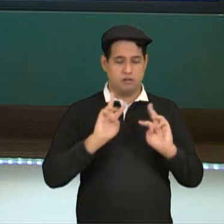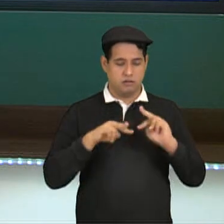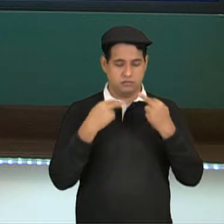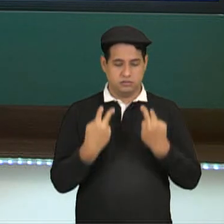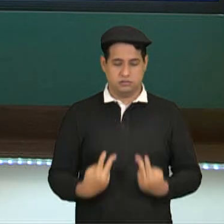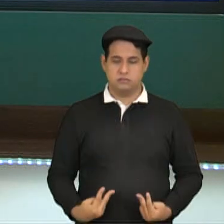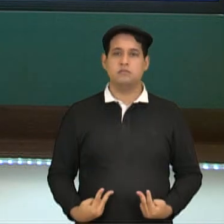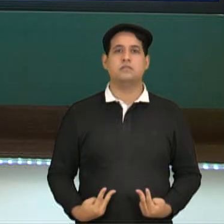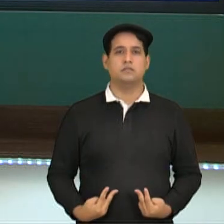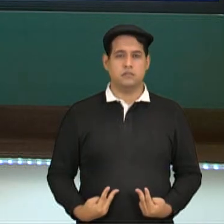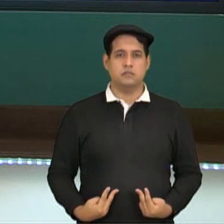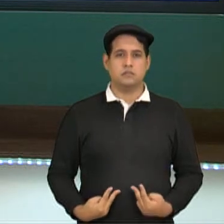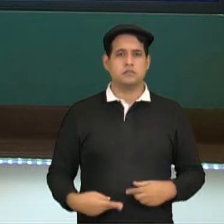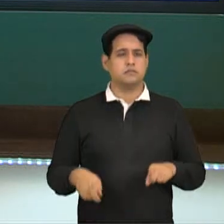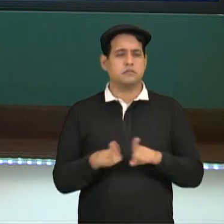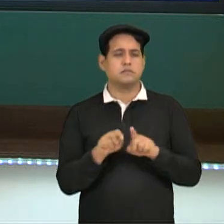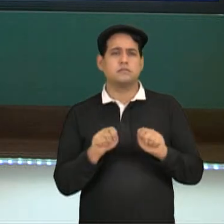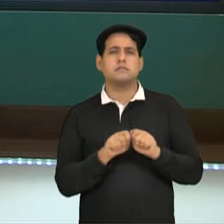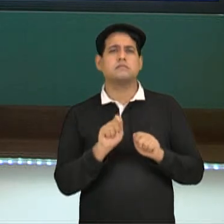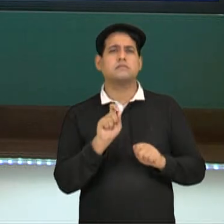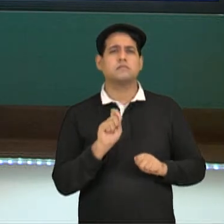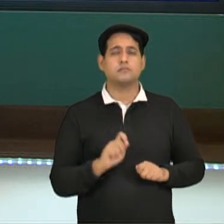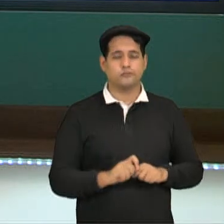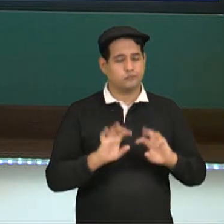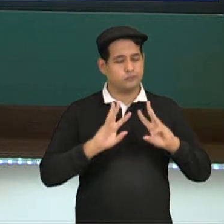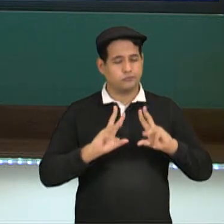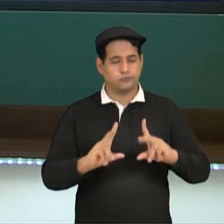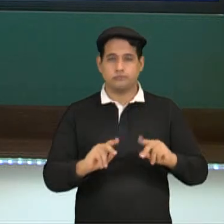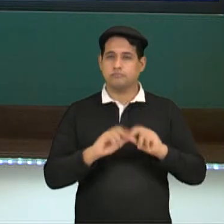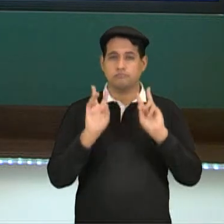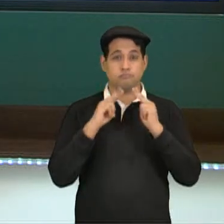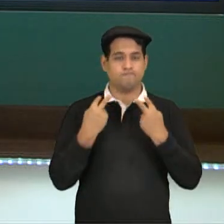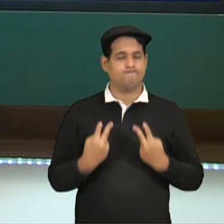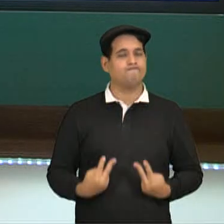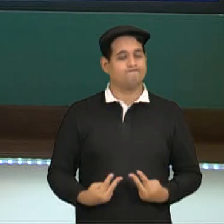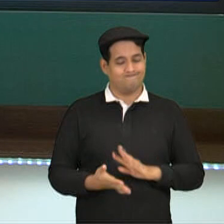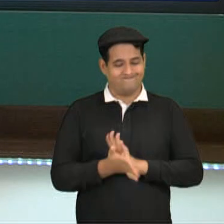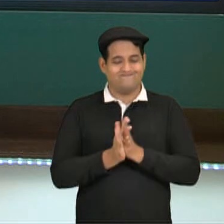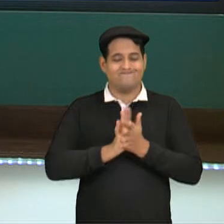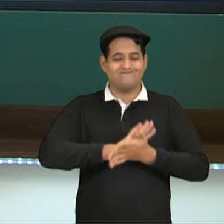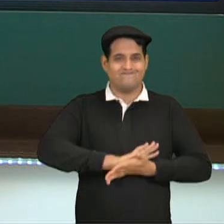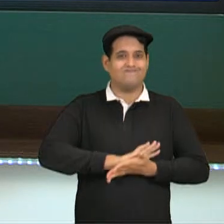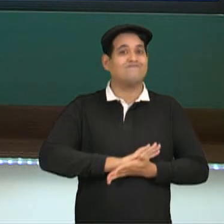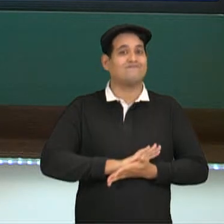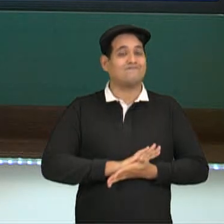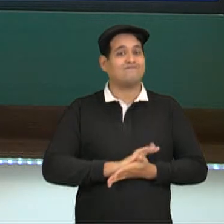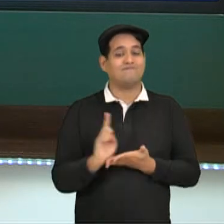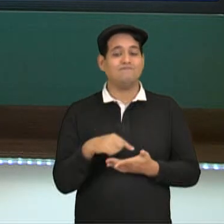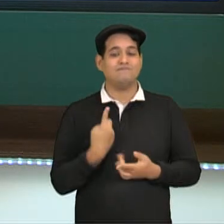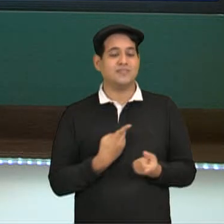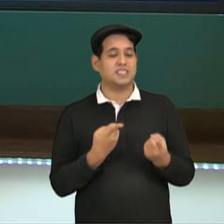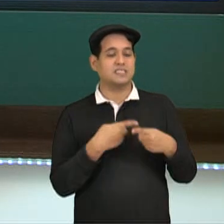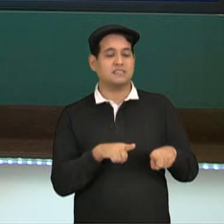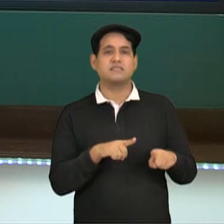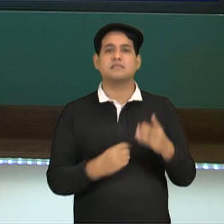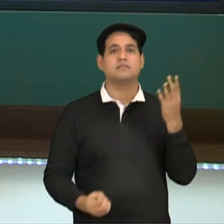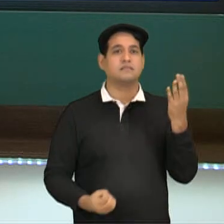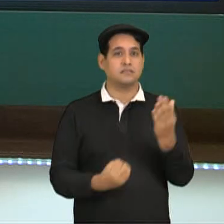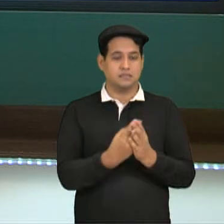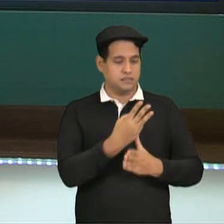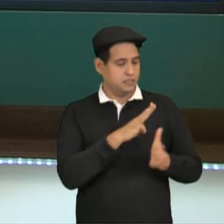modificados geneticamente, atingindo, por fim, toda a espécie humana. Então, qual é o nosso desafio? Desenvolver